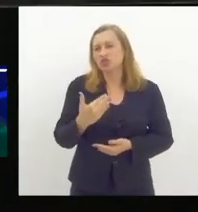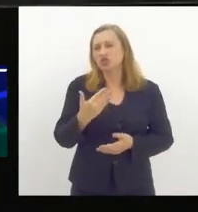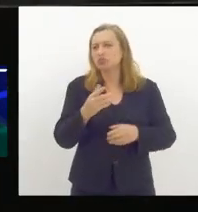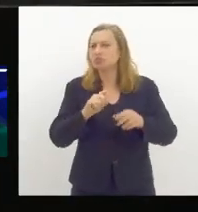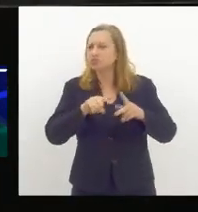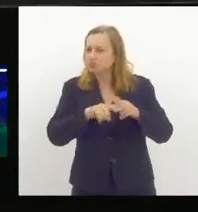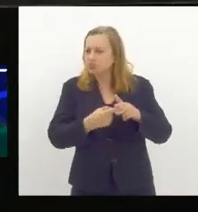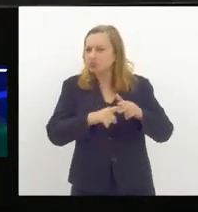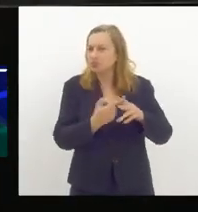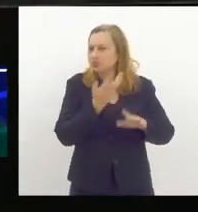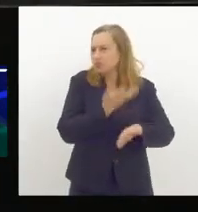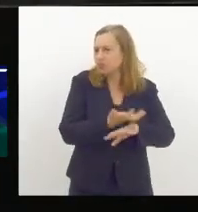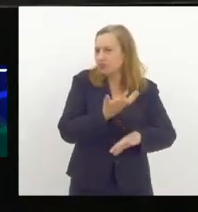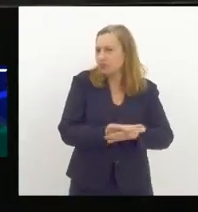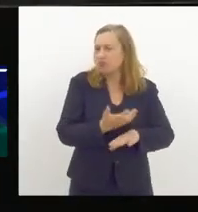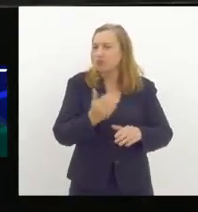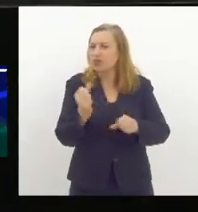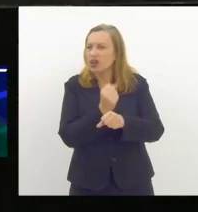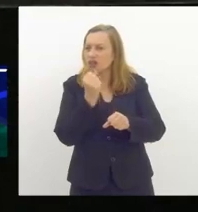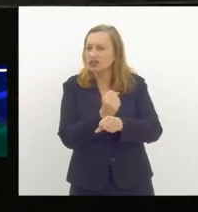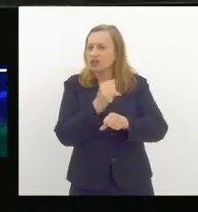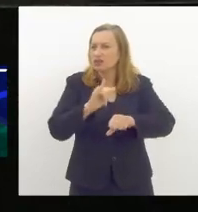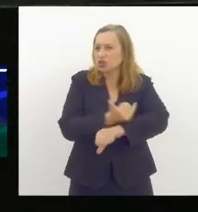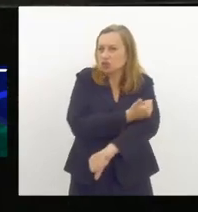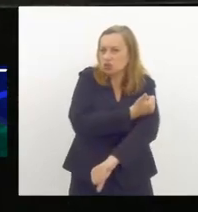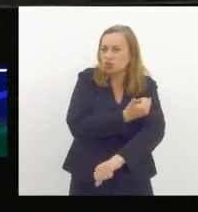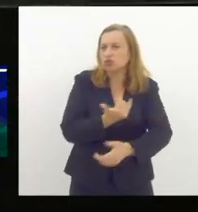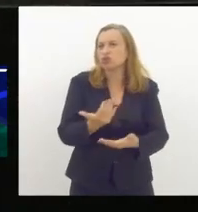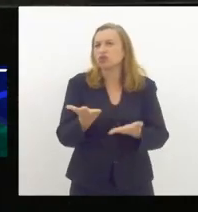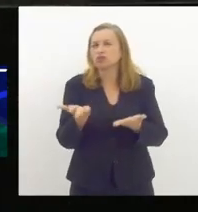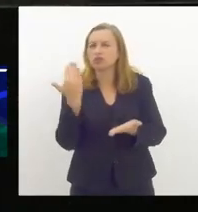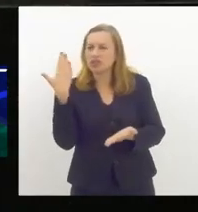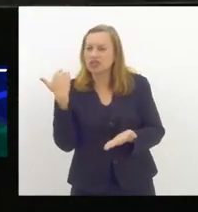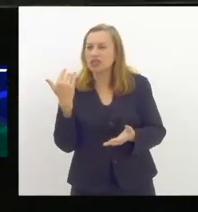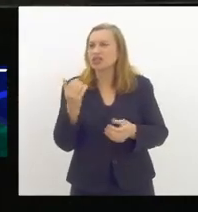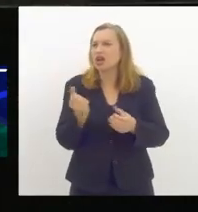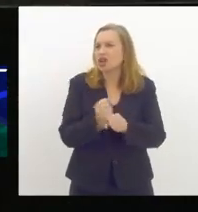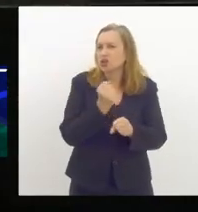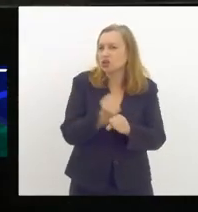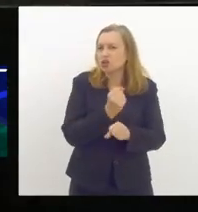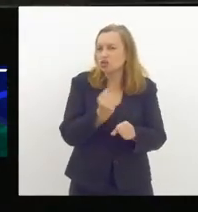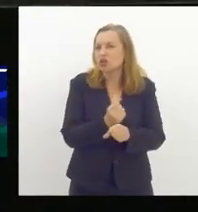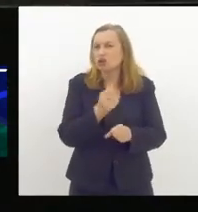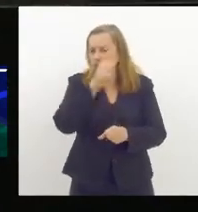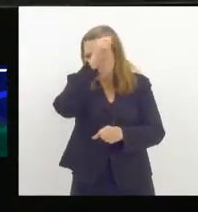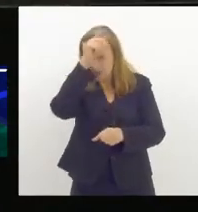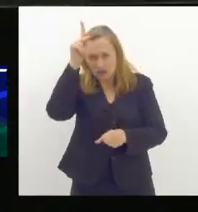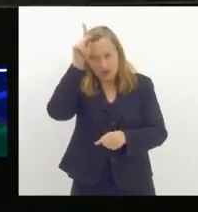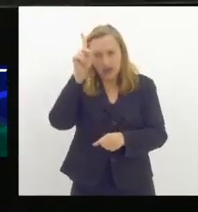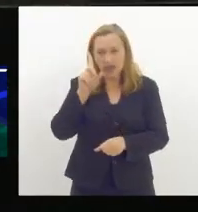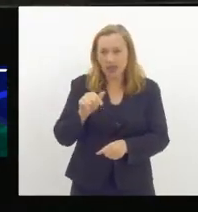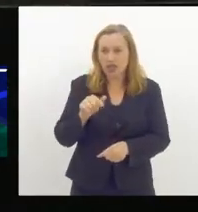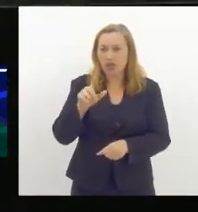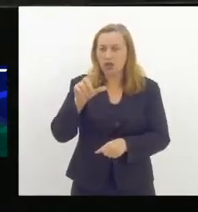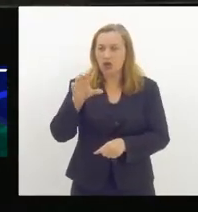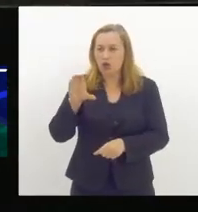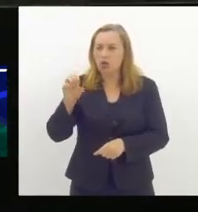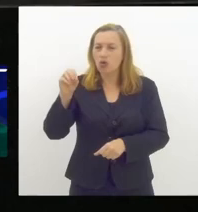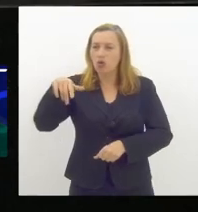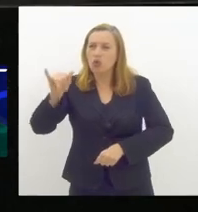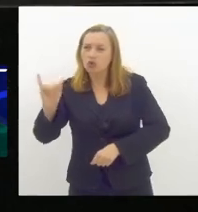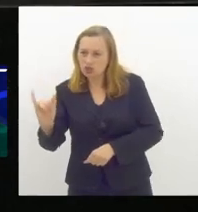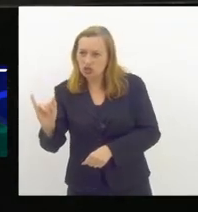a reforma da praça tivemos as obras de infraestrutura na época as obras foi o prefeito da época era o prefeito conte